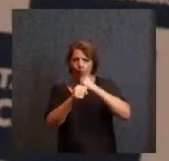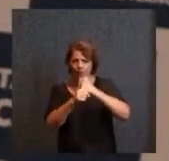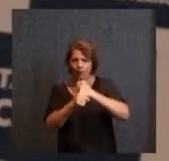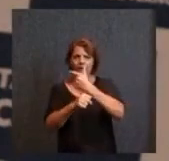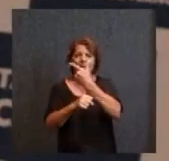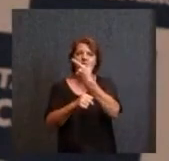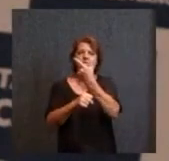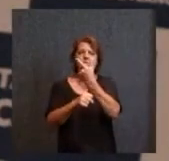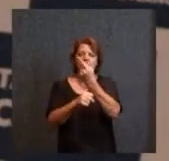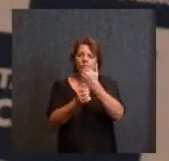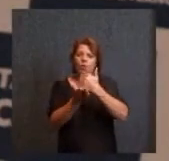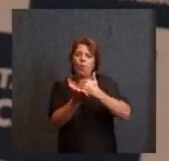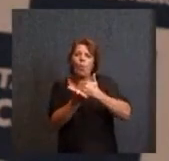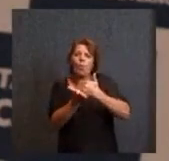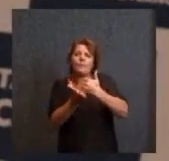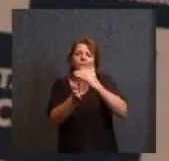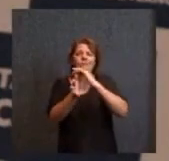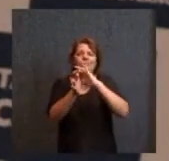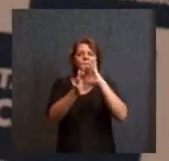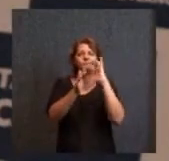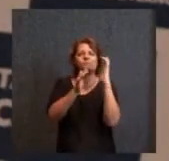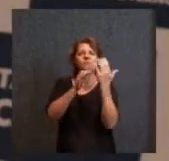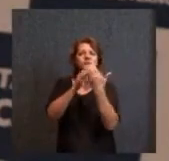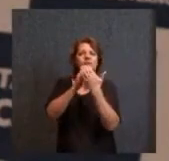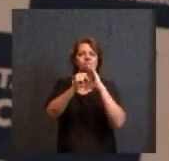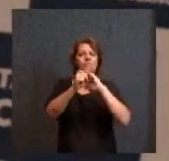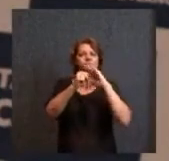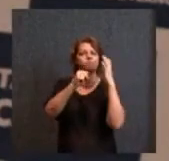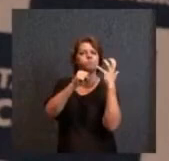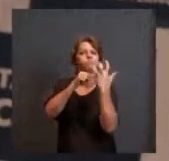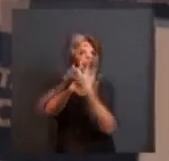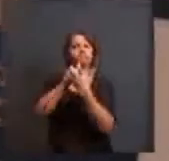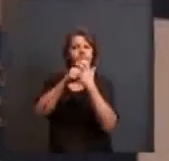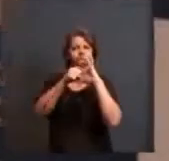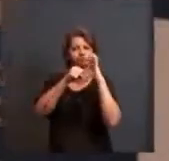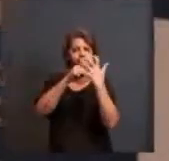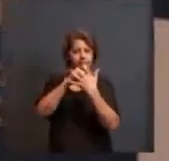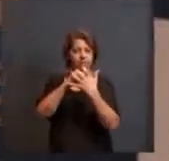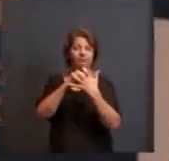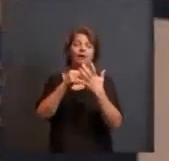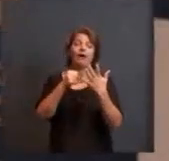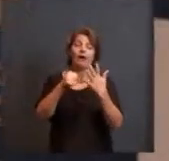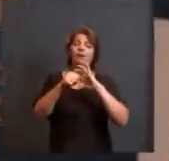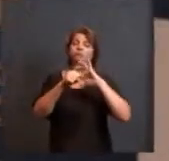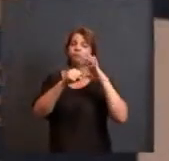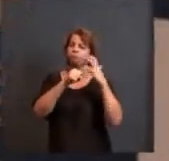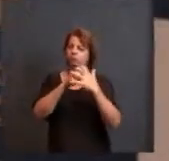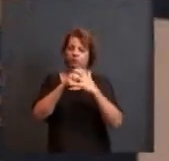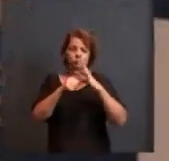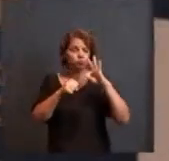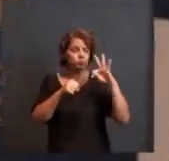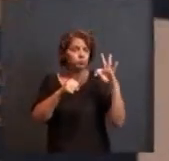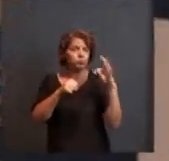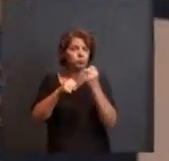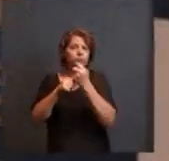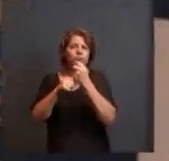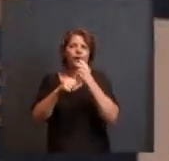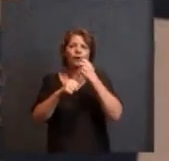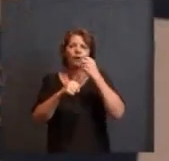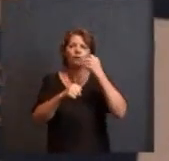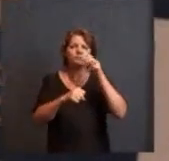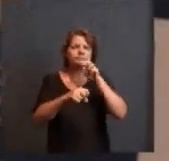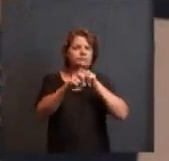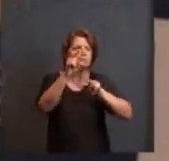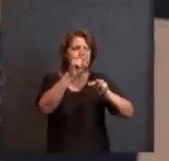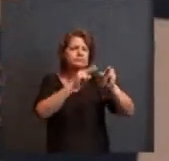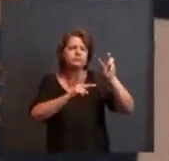o início da epidemia em Feira de Santana de Covid. E aí, tudo o que nós vínhamos fazendo em